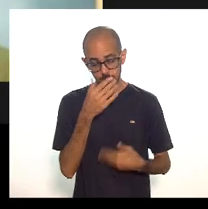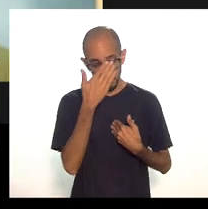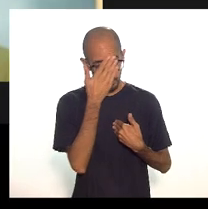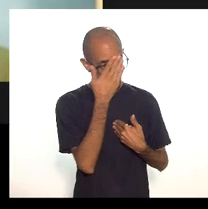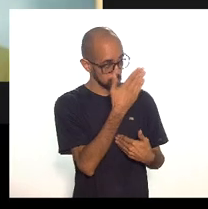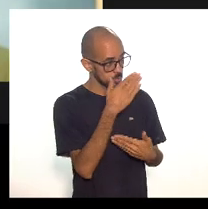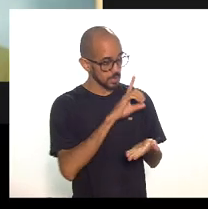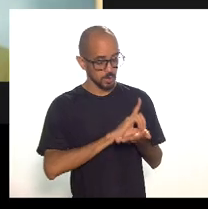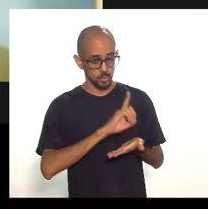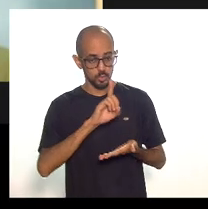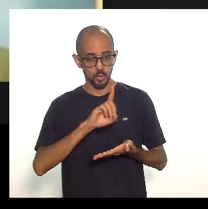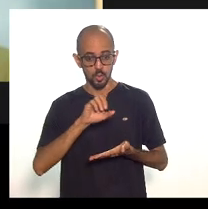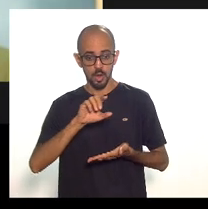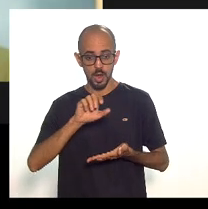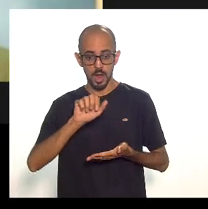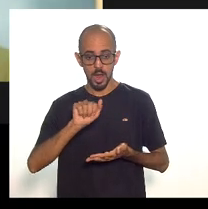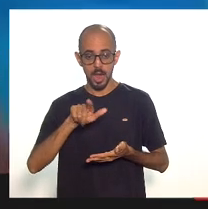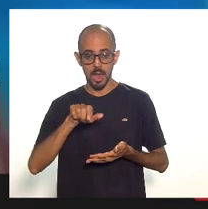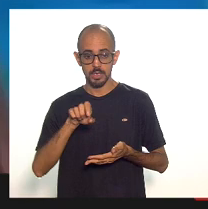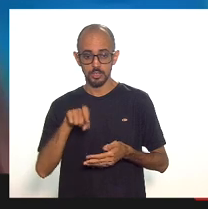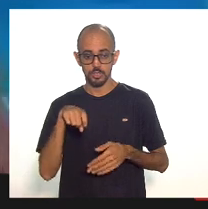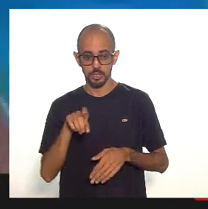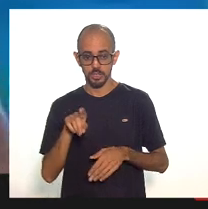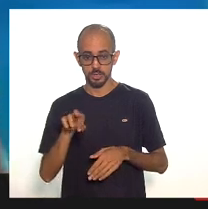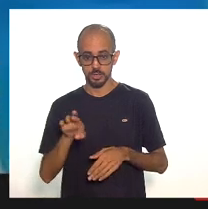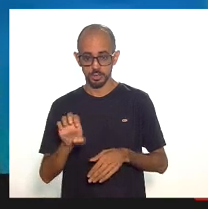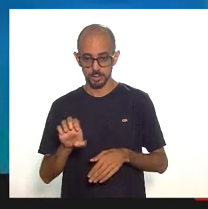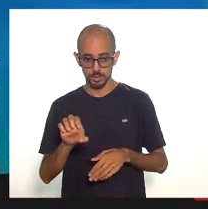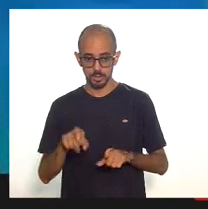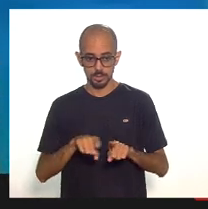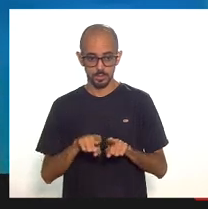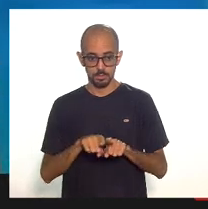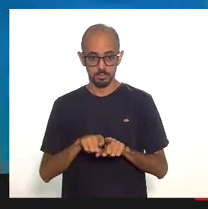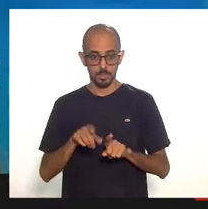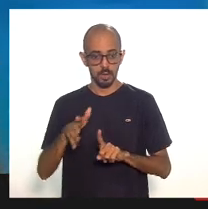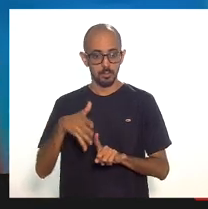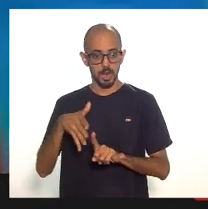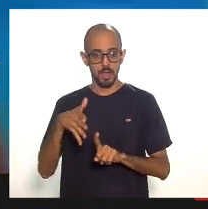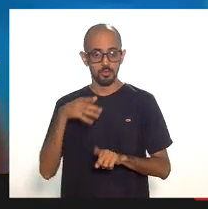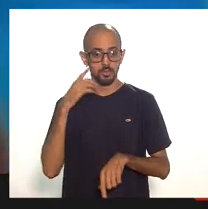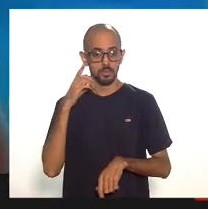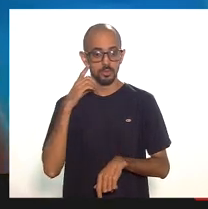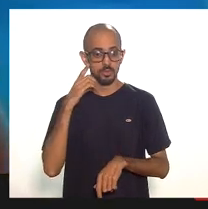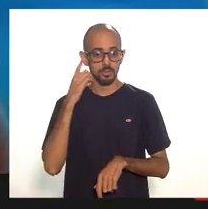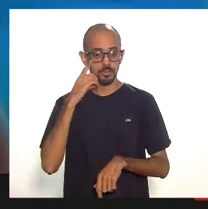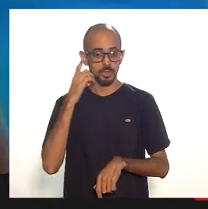Obrigado, doutor Alexandre. Com a palavra, o deputado Valdec.